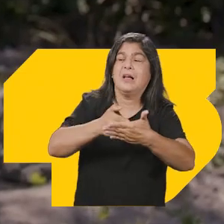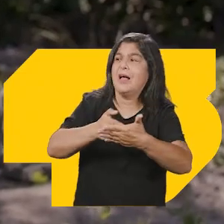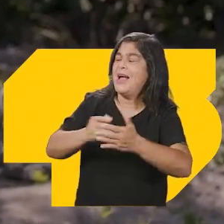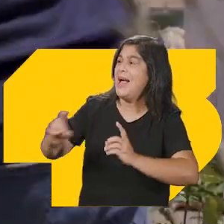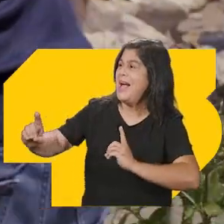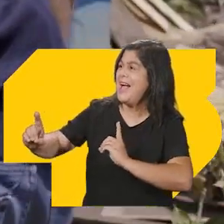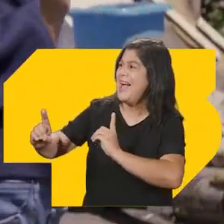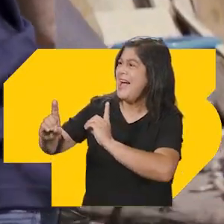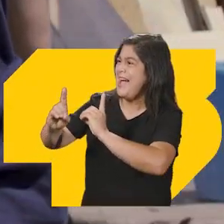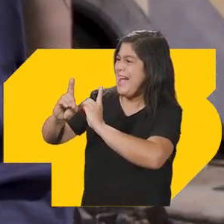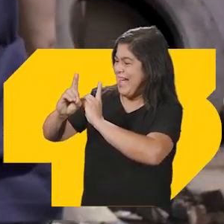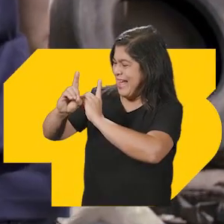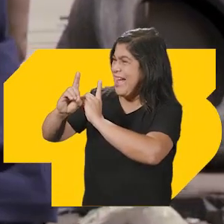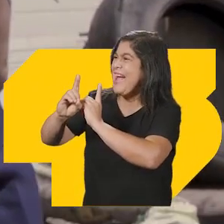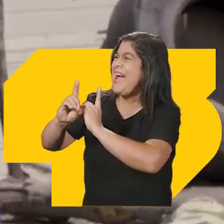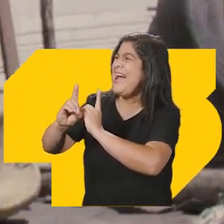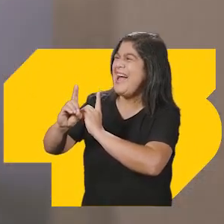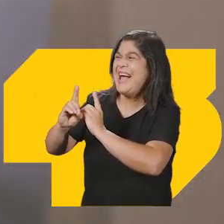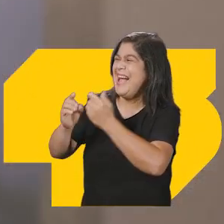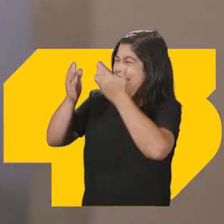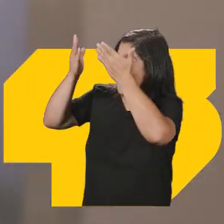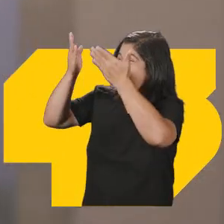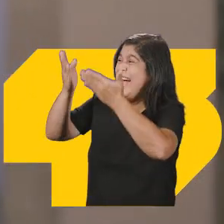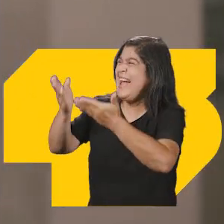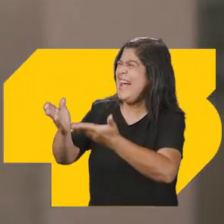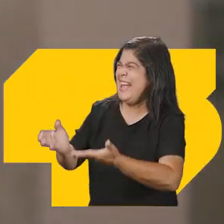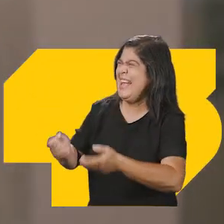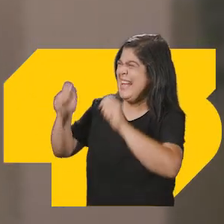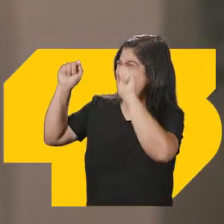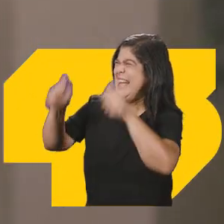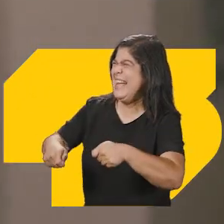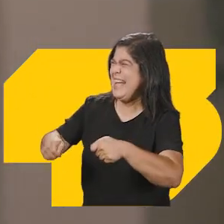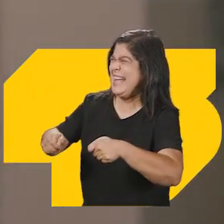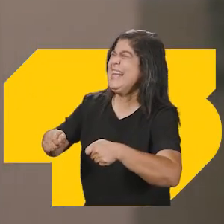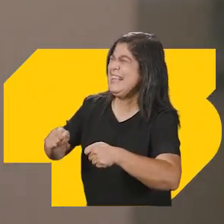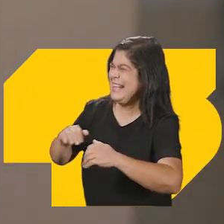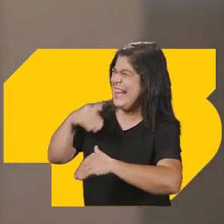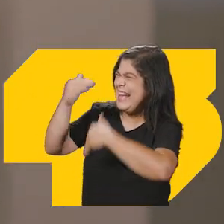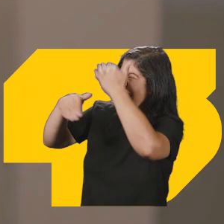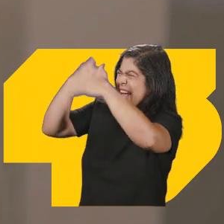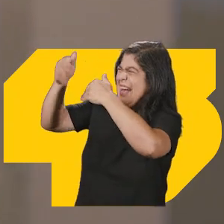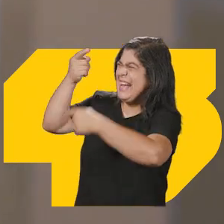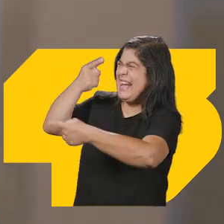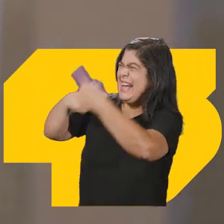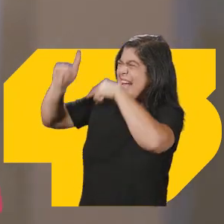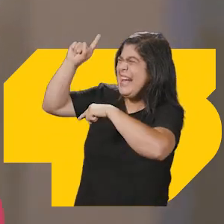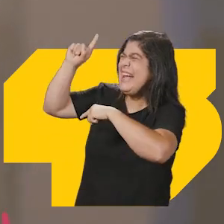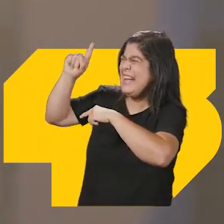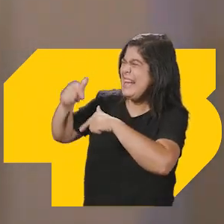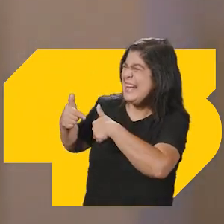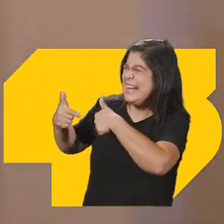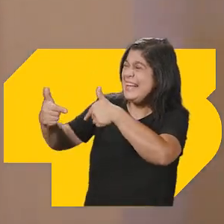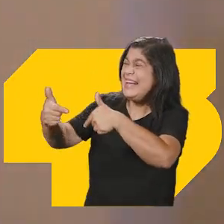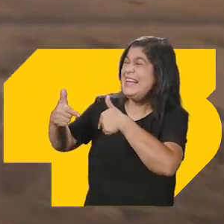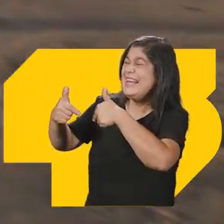encontro o coração presente e com disposição para realizar.